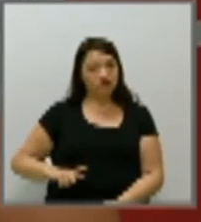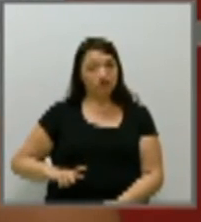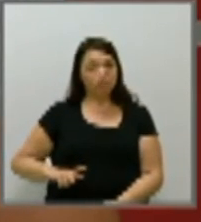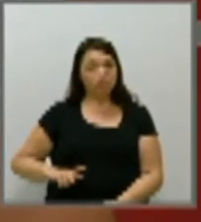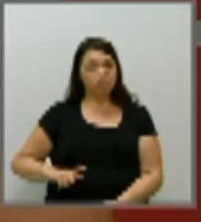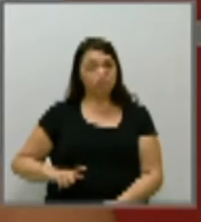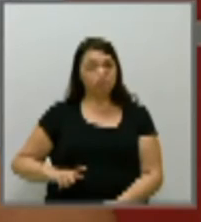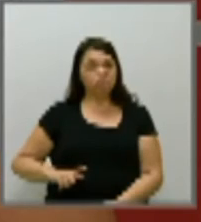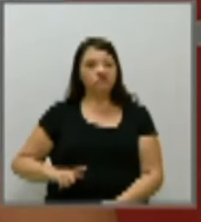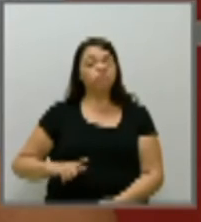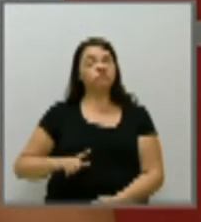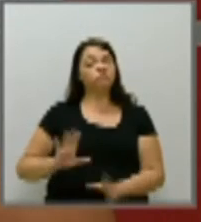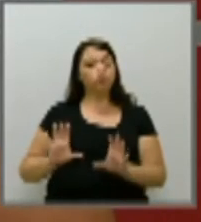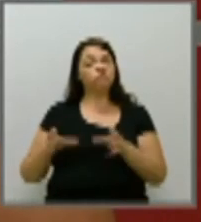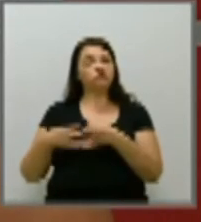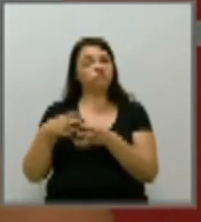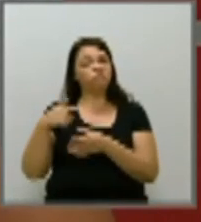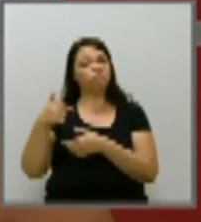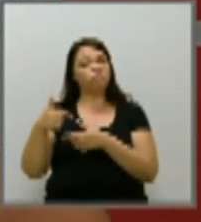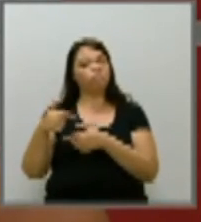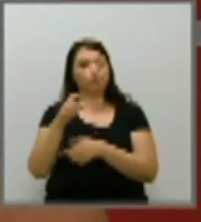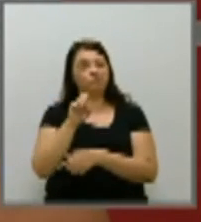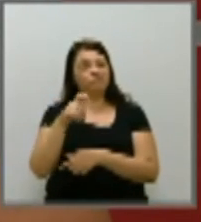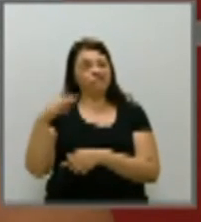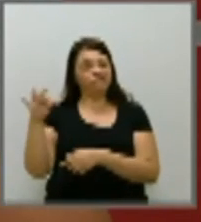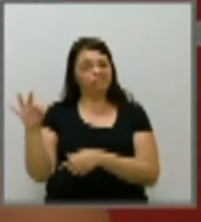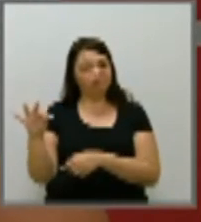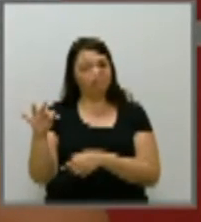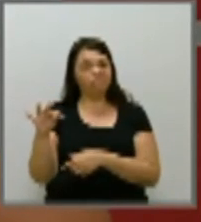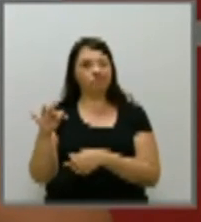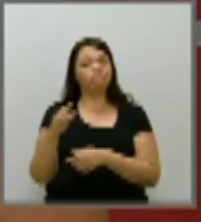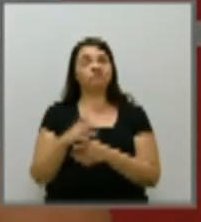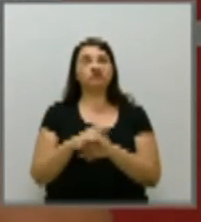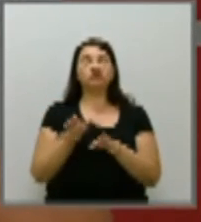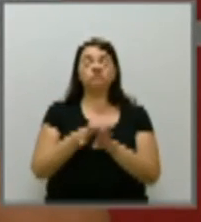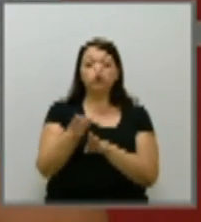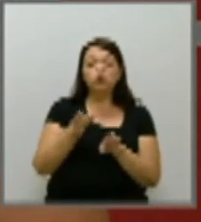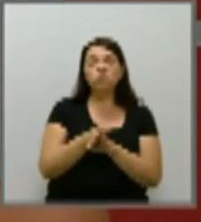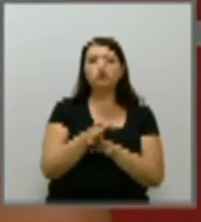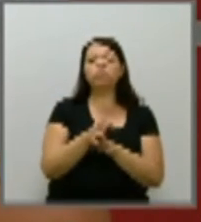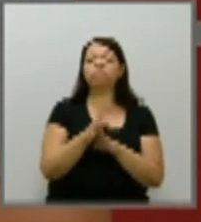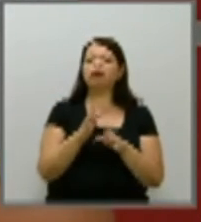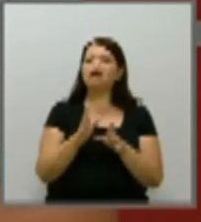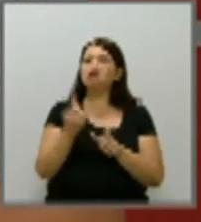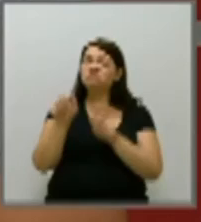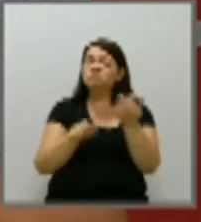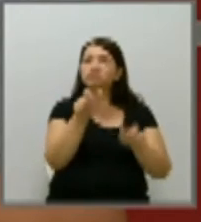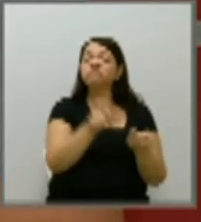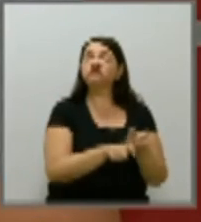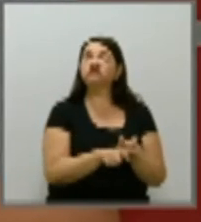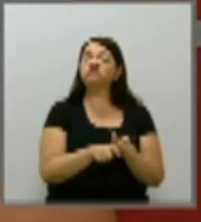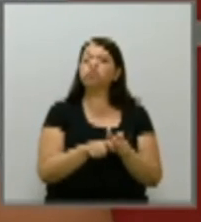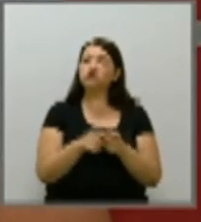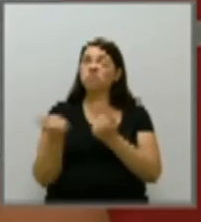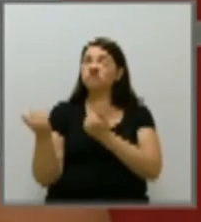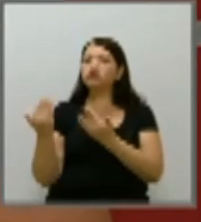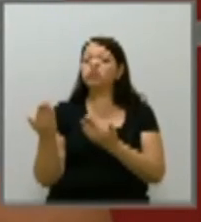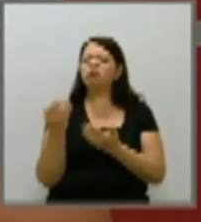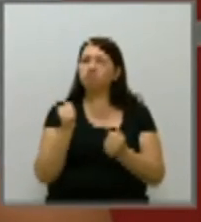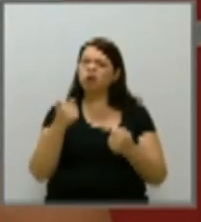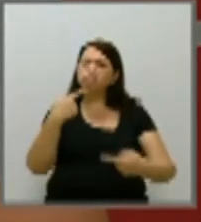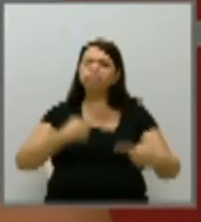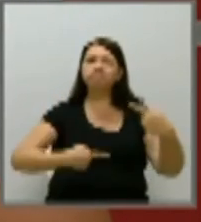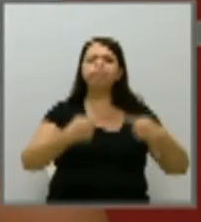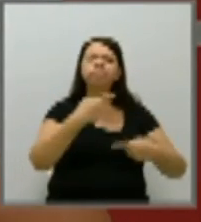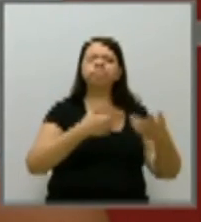o governo dos trabalhadores vai ser baseado nos conselhos populares, nos bairros, onde a própria população, onde a própria juventude vai poder discutir, vai